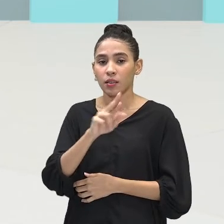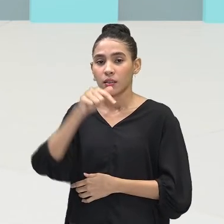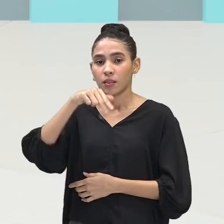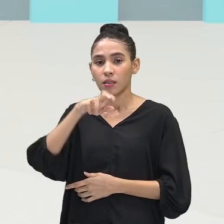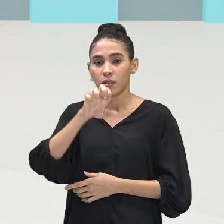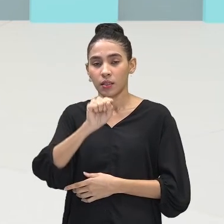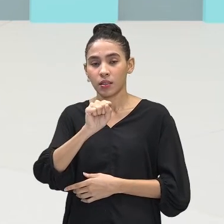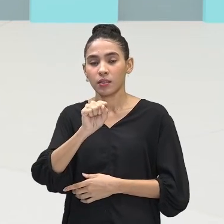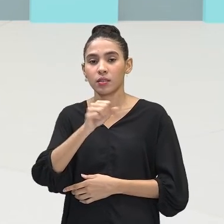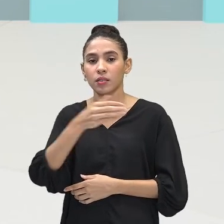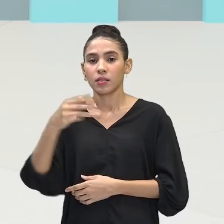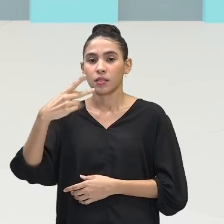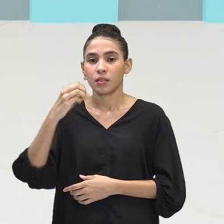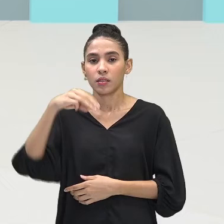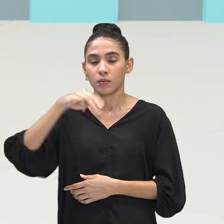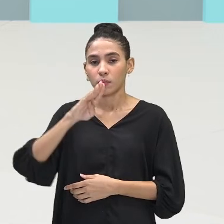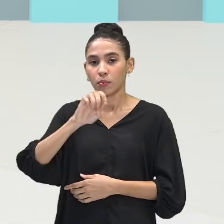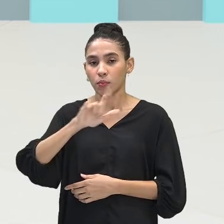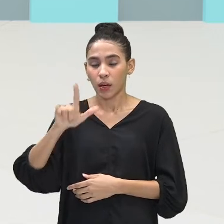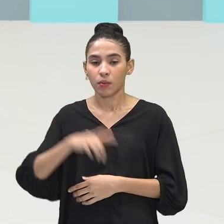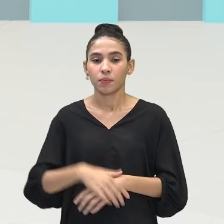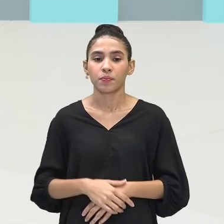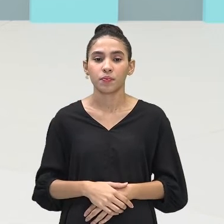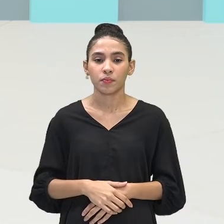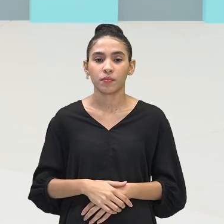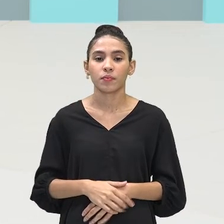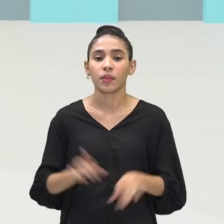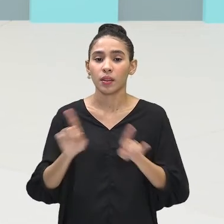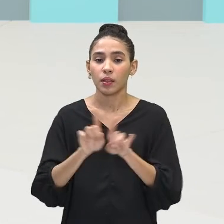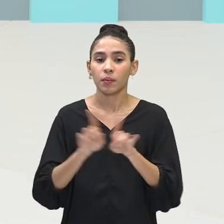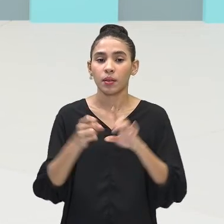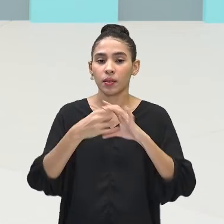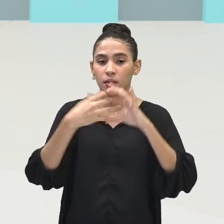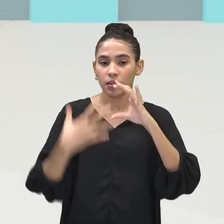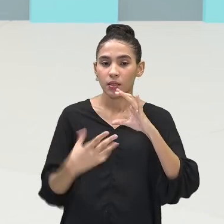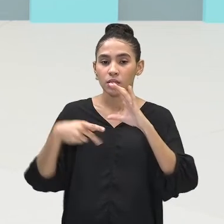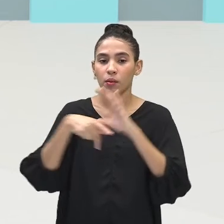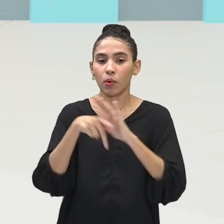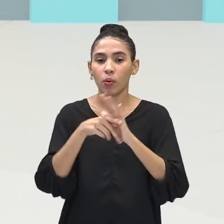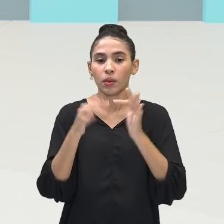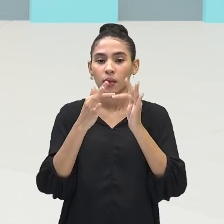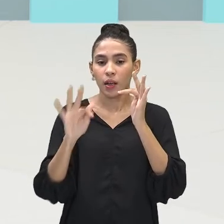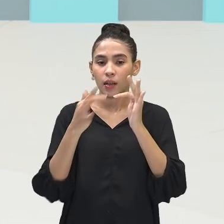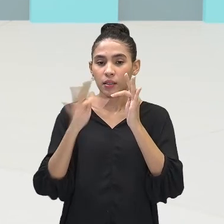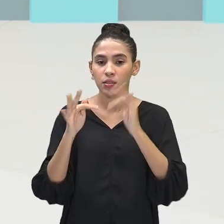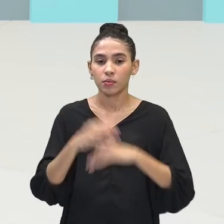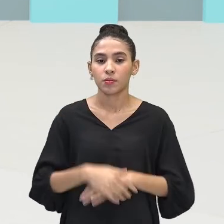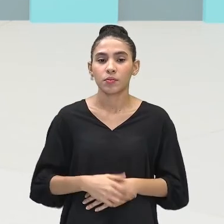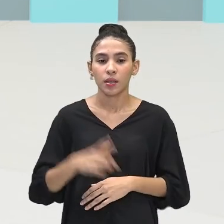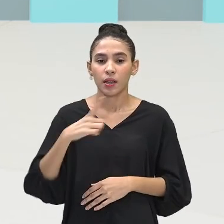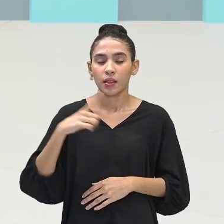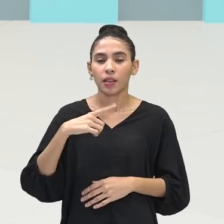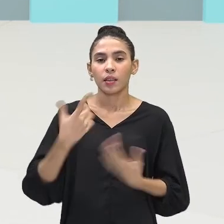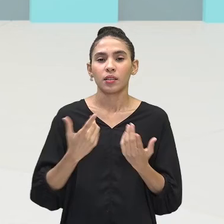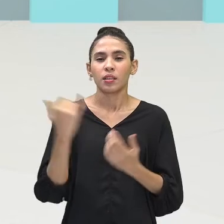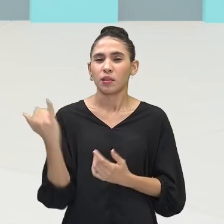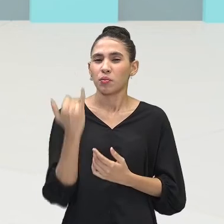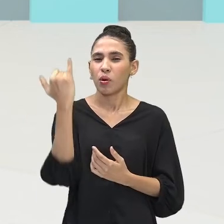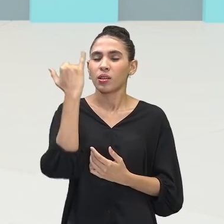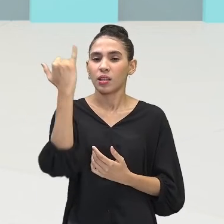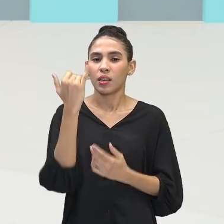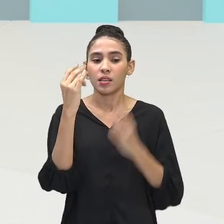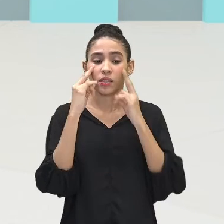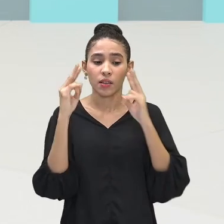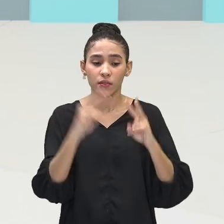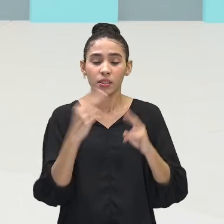Então conseguiu ali o livramento, não é? Nós vimos as características desse movimento. Eu tenho o quê? Uma exaltação do campo, eu